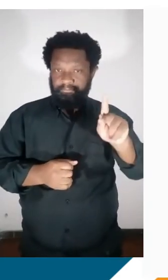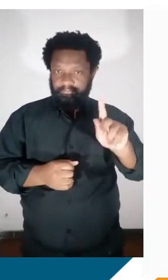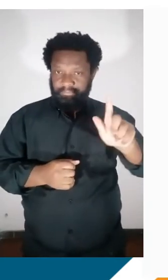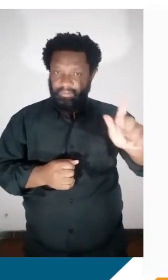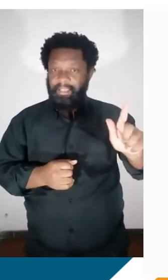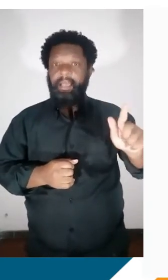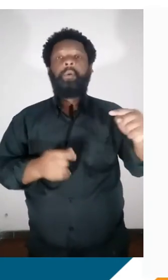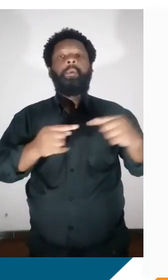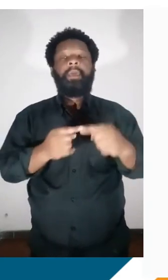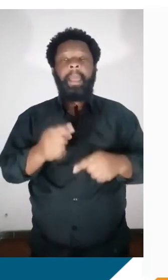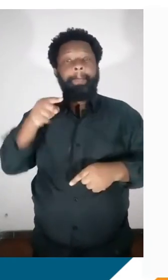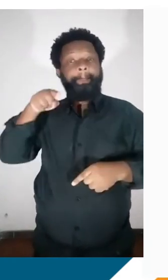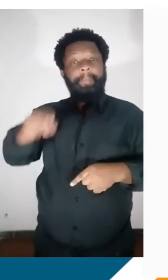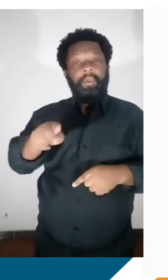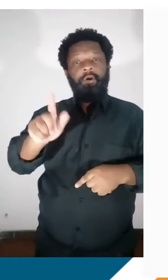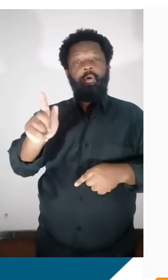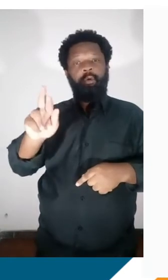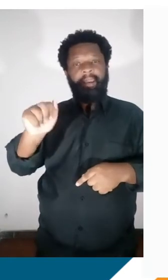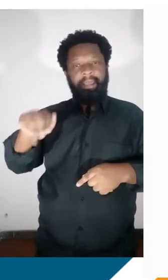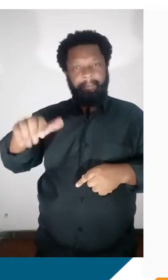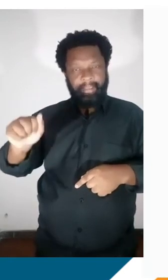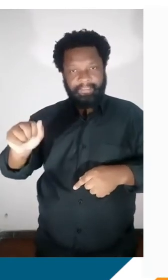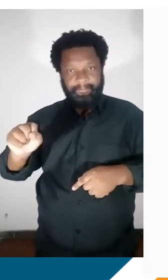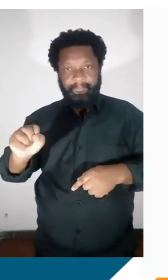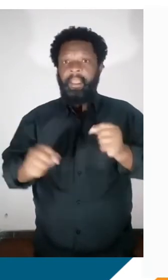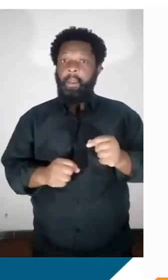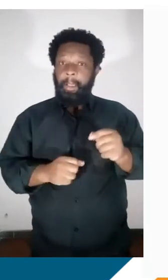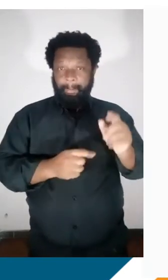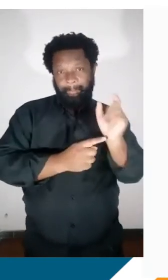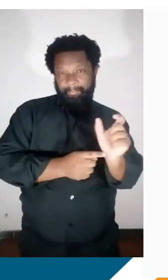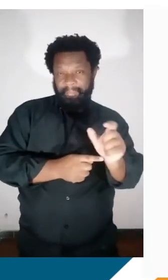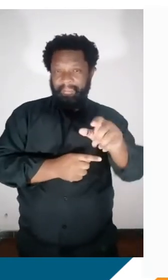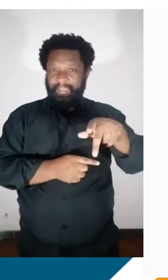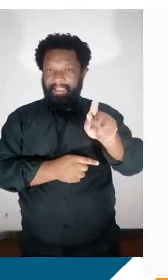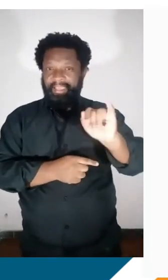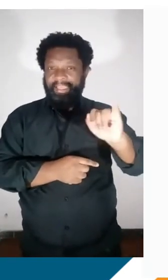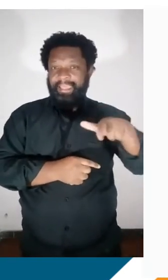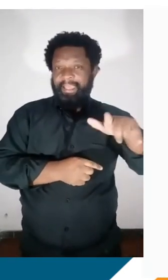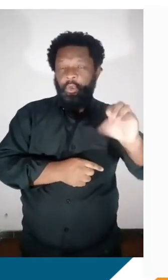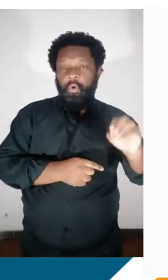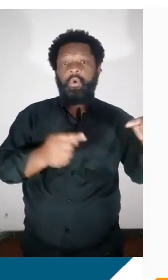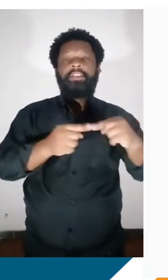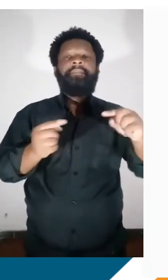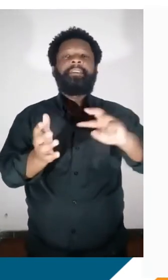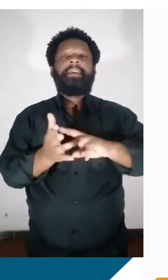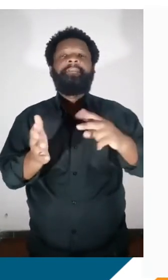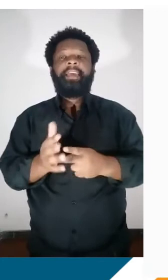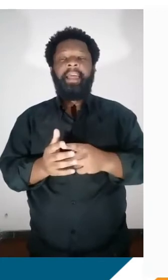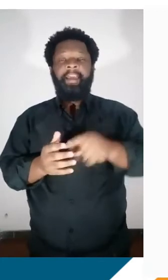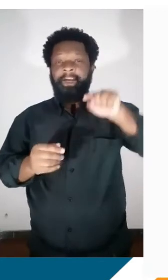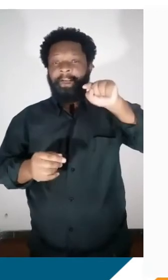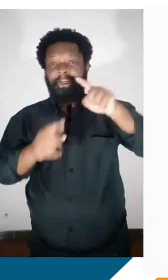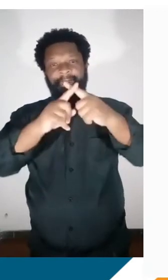eu tenho 1000 gramas, né? O prefixo quilo é relativo a multiplicar por 1000, tudo bem? Assim como os